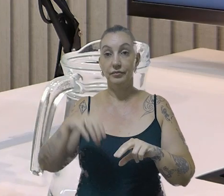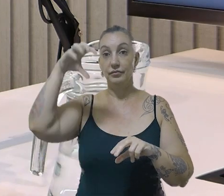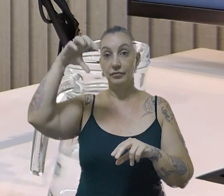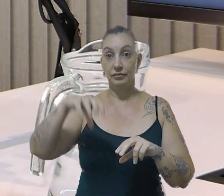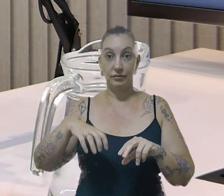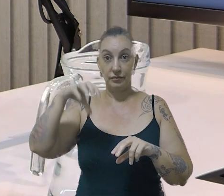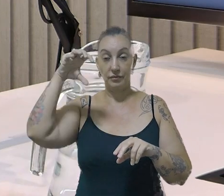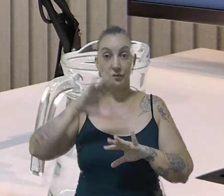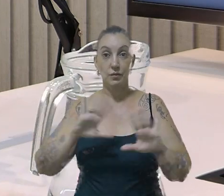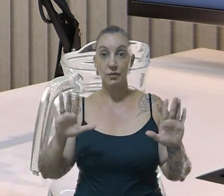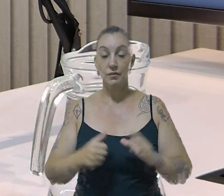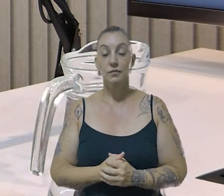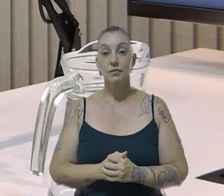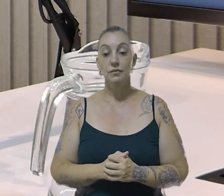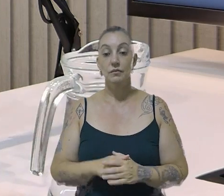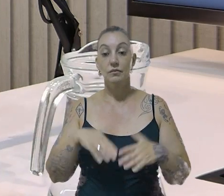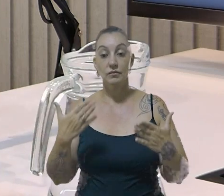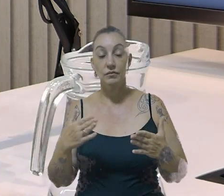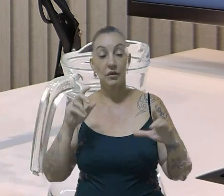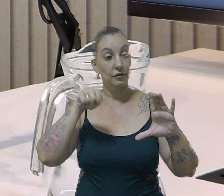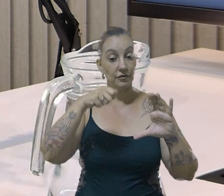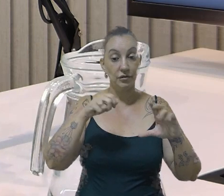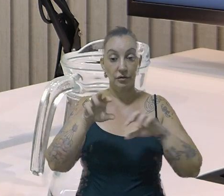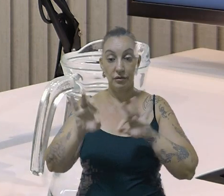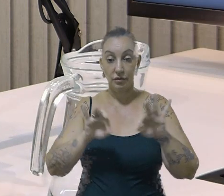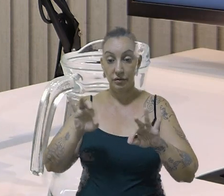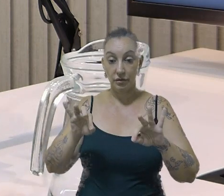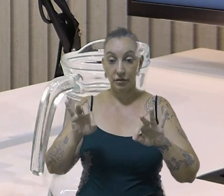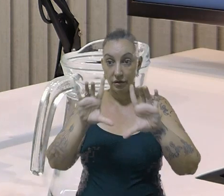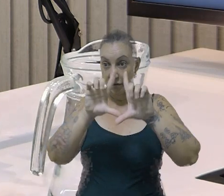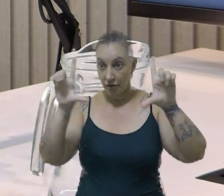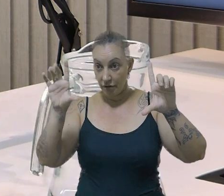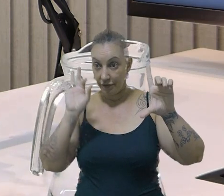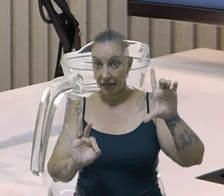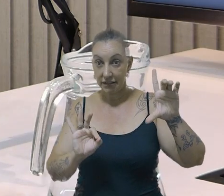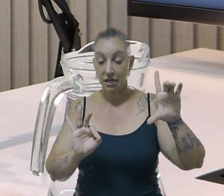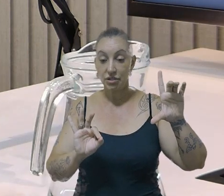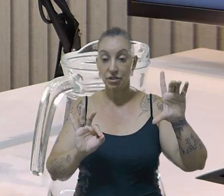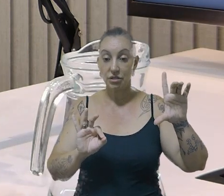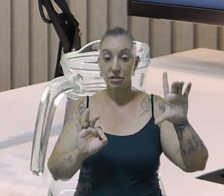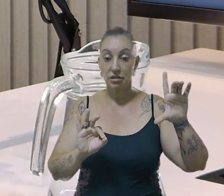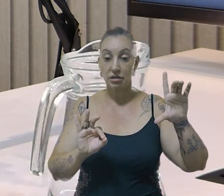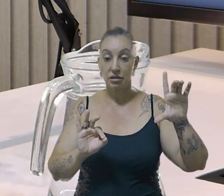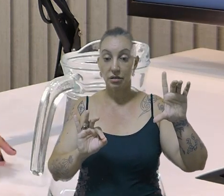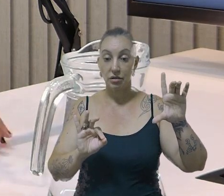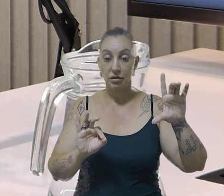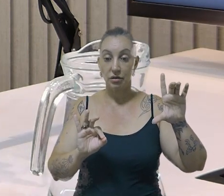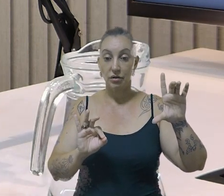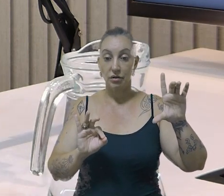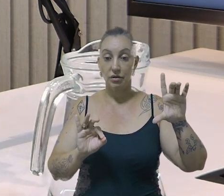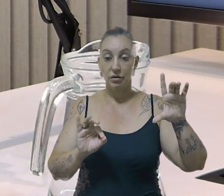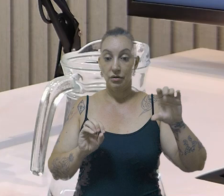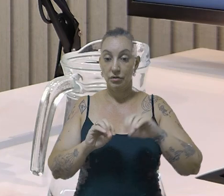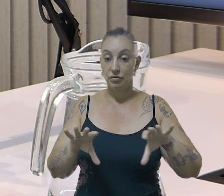começo da obra assim então a gente tava com vídeo com a mesa de luz e com palco de verdade lá e aí a gente eu ia tipo ó aqui ó aí você liga